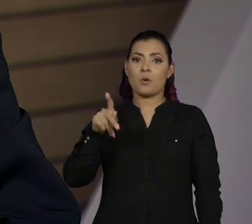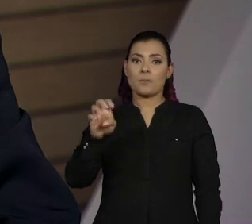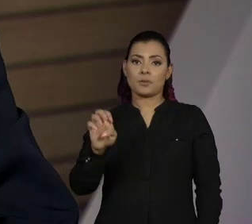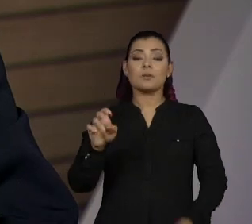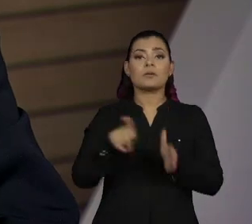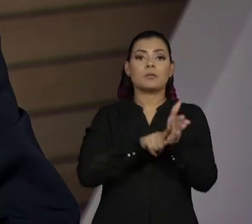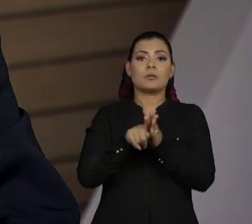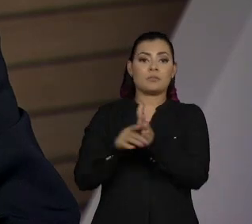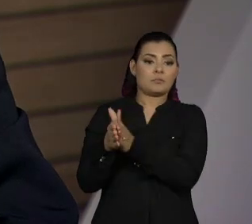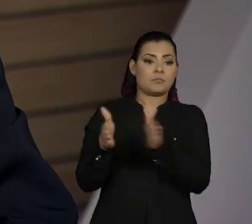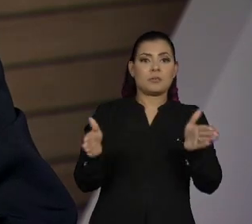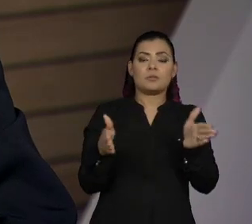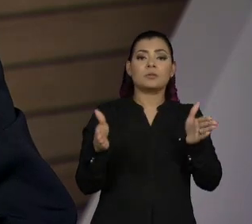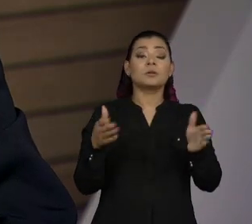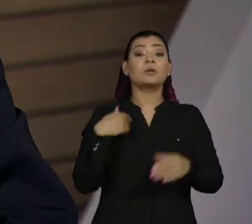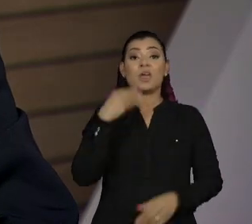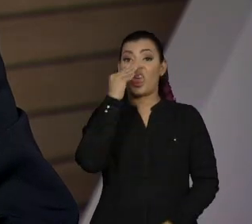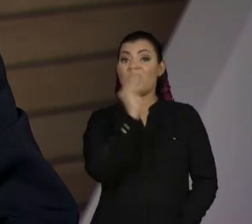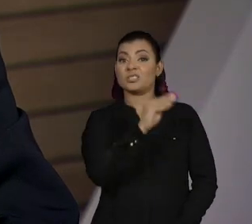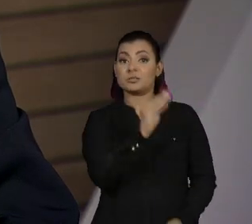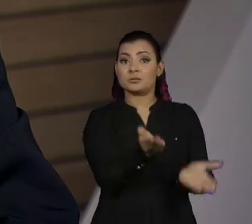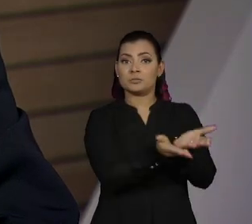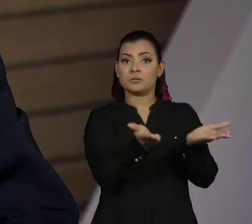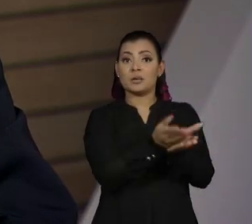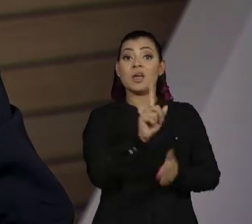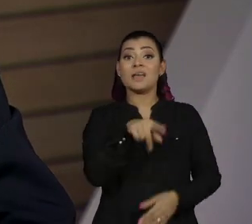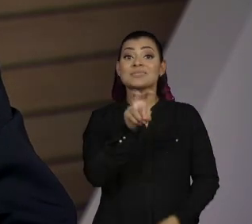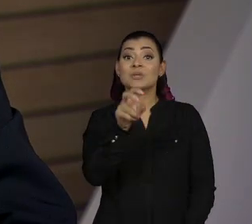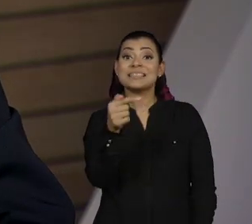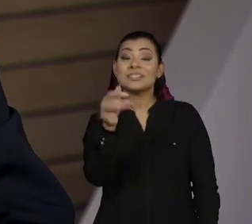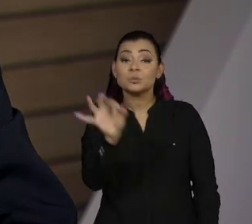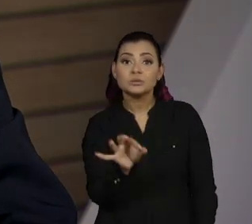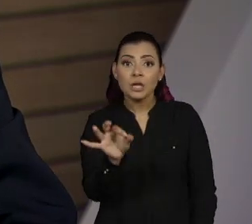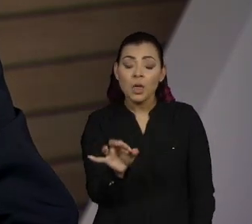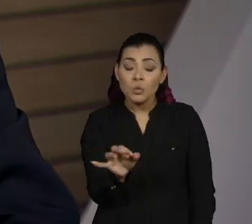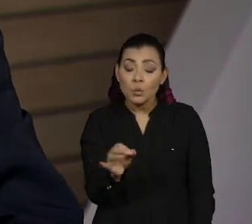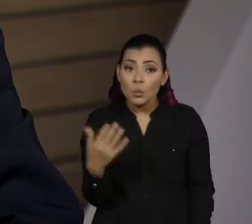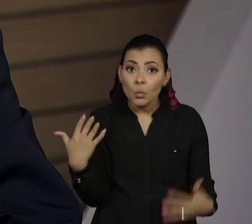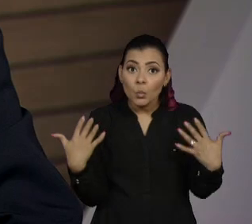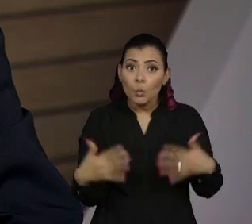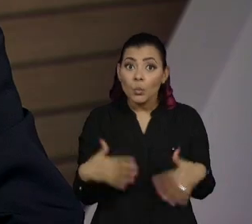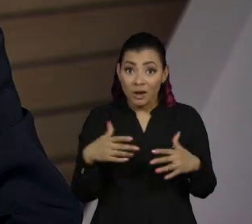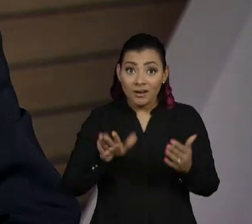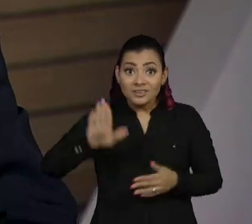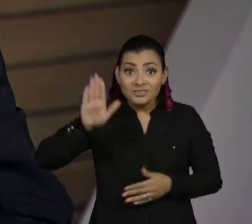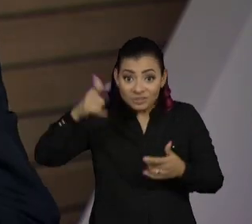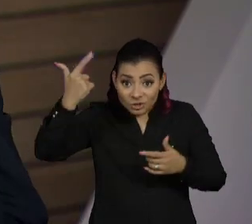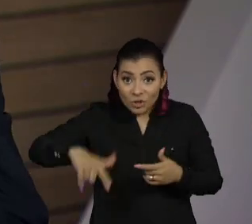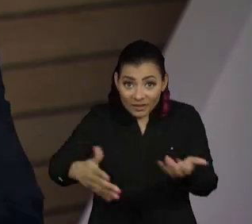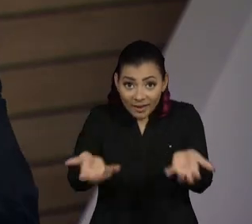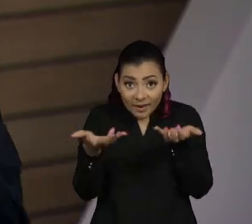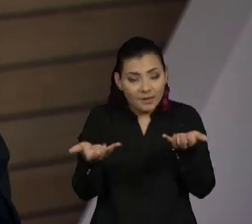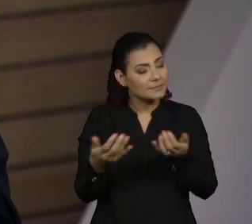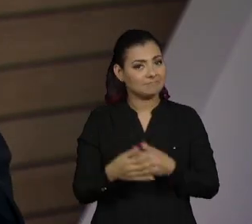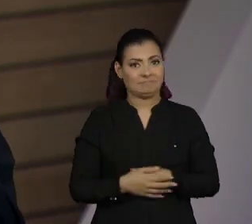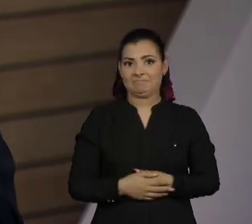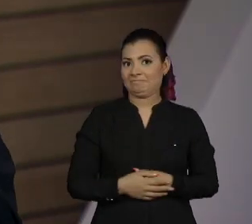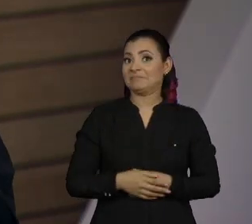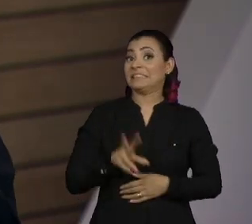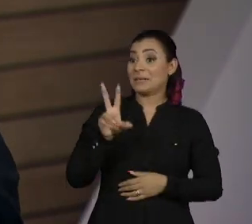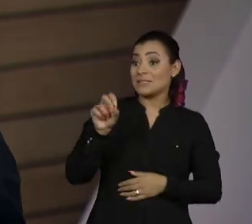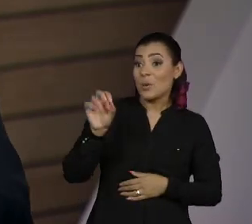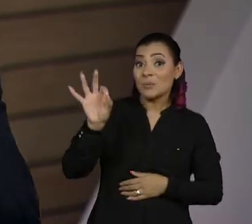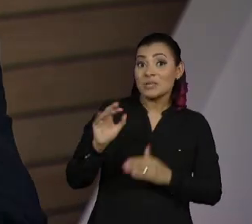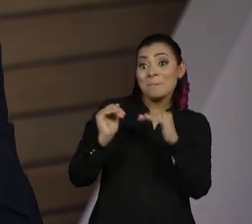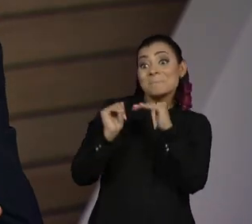a rejeição do Marcelo Crivella é de 57%. É um índice muito alto para quem busca uma reeleição, né? Então, quer dizer, mais da metade dos eleitores